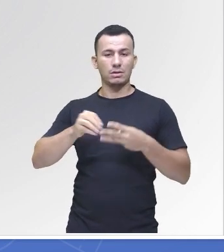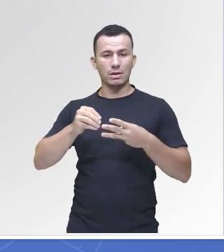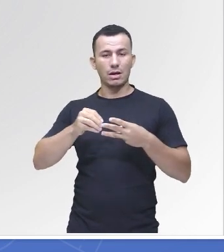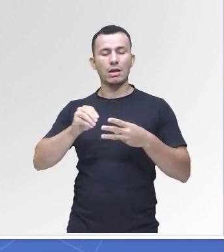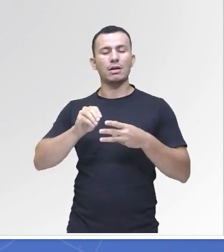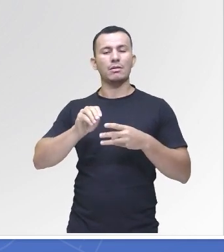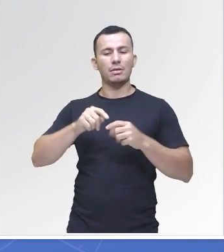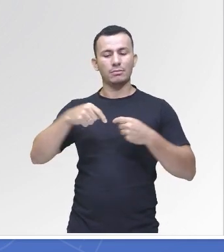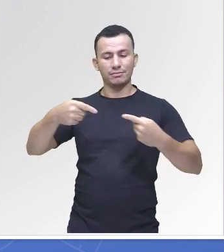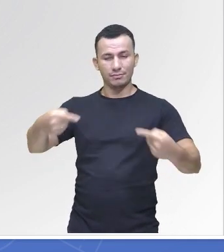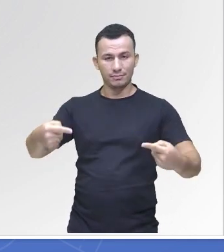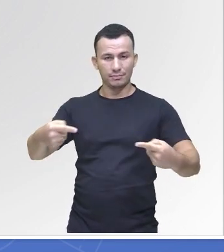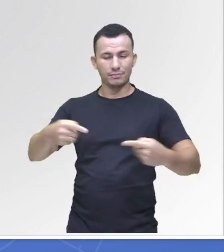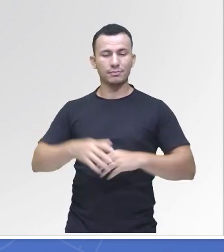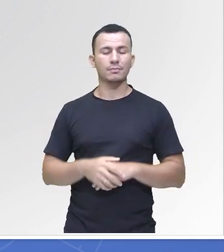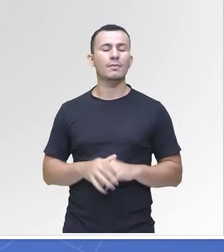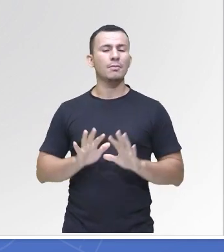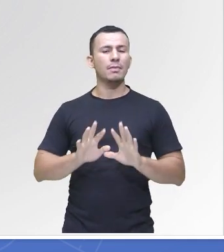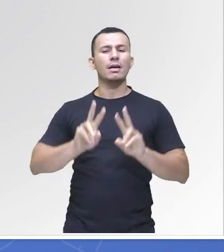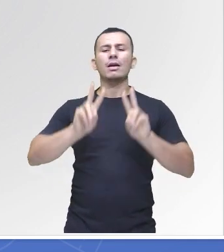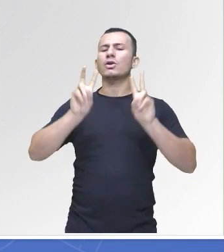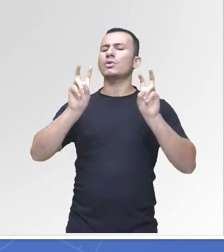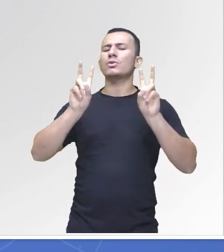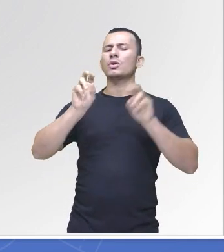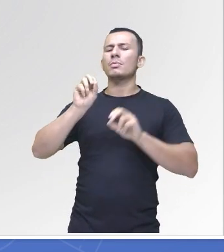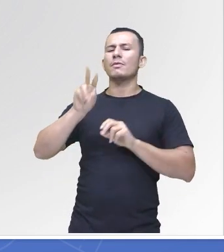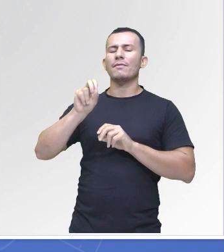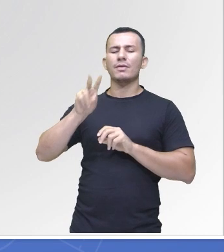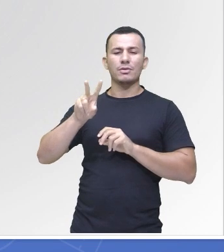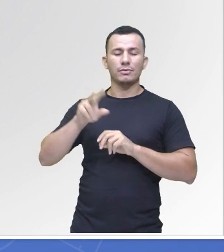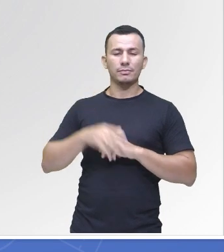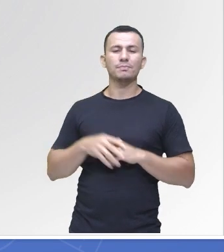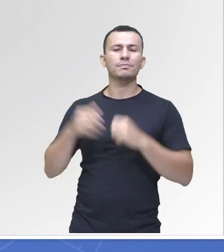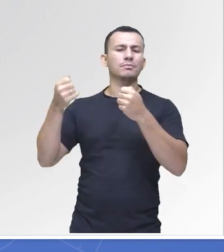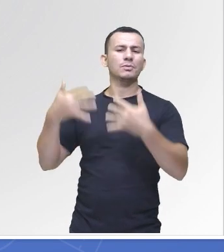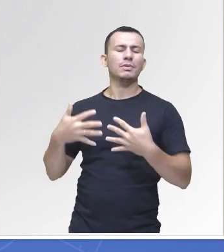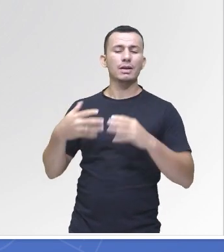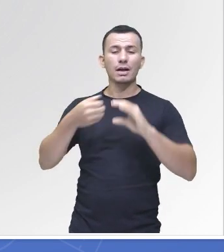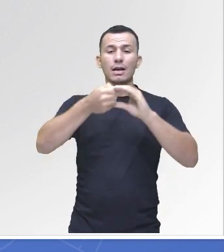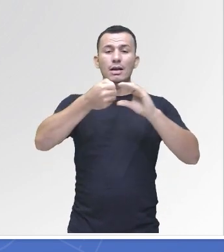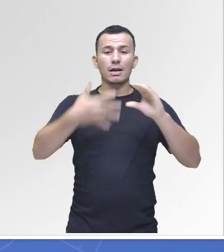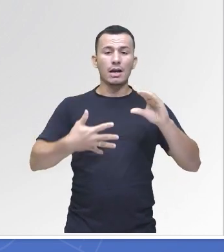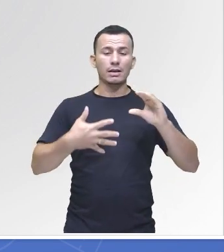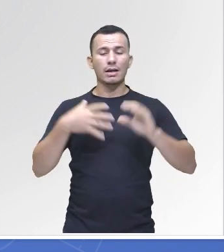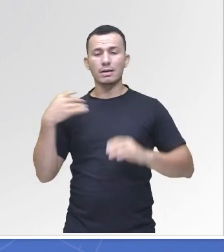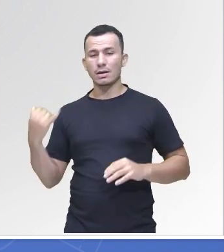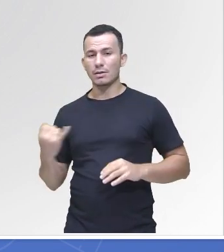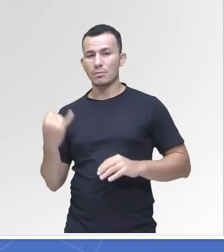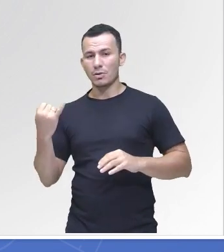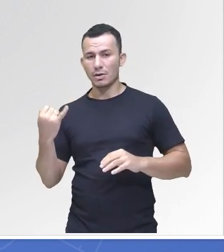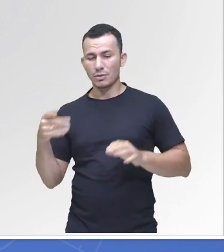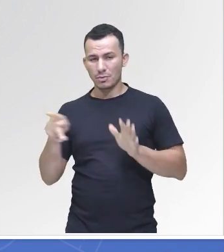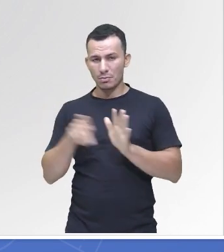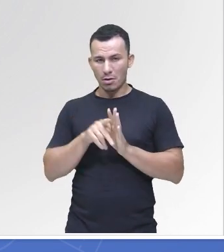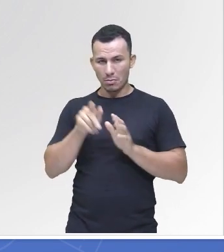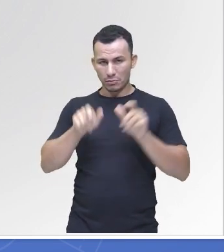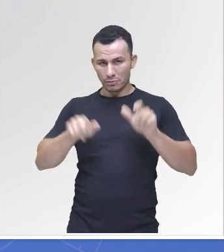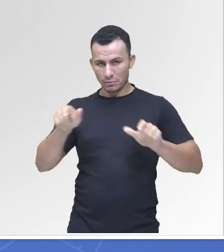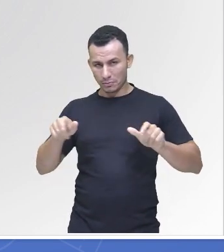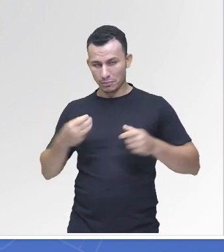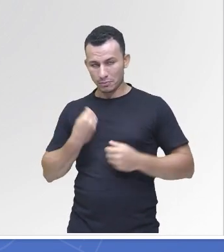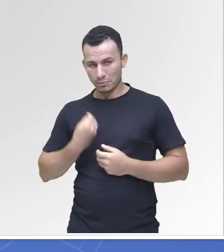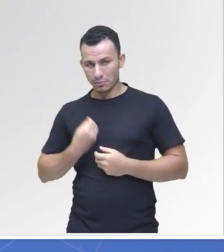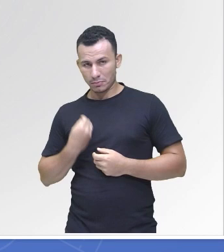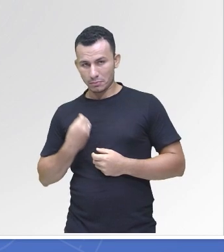se multiplicar. E aí, sobre o vírus, pode-se dizer que ele possui características fundamentais dos seres vivos, como a